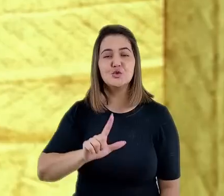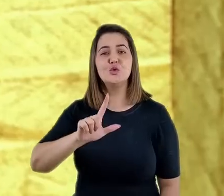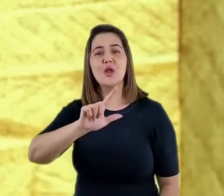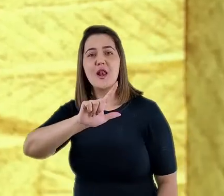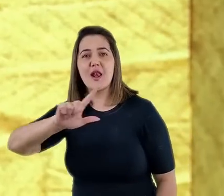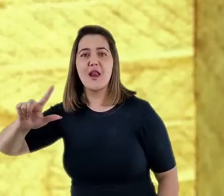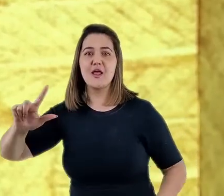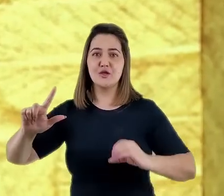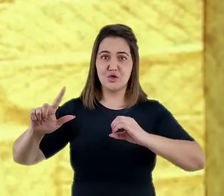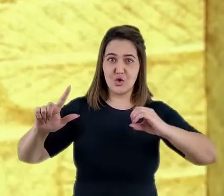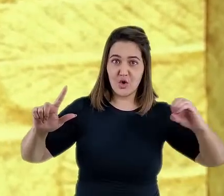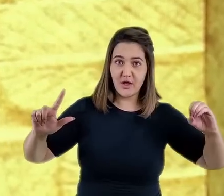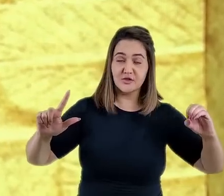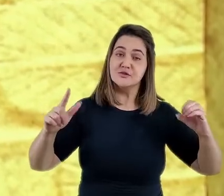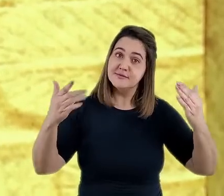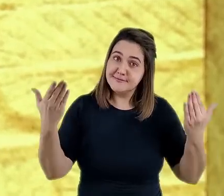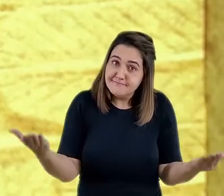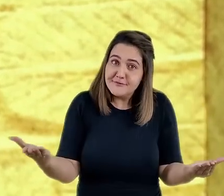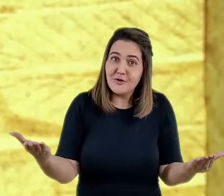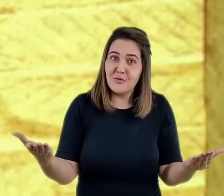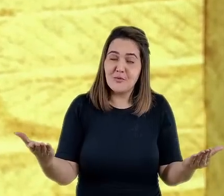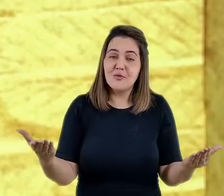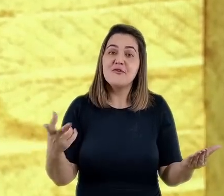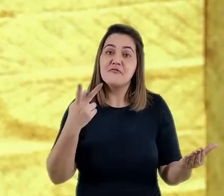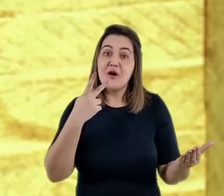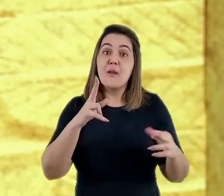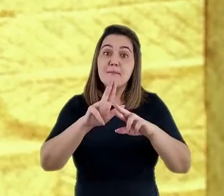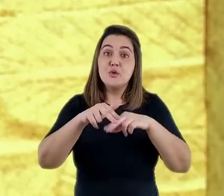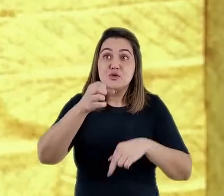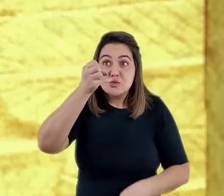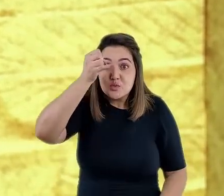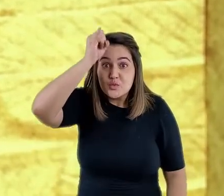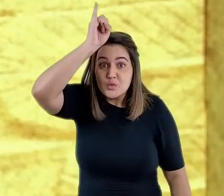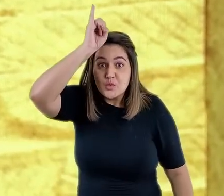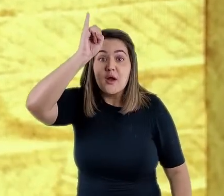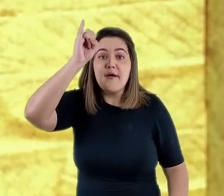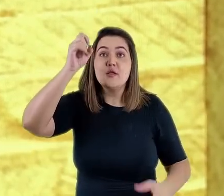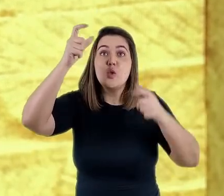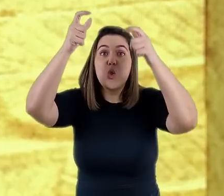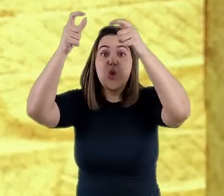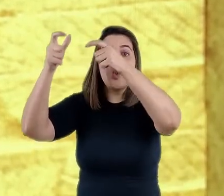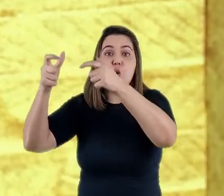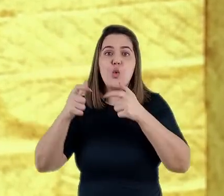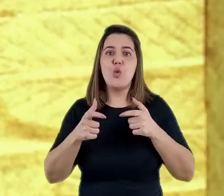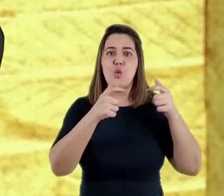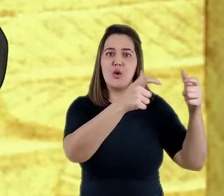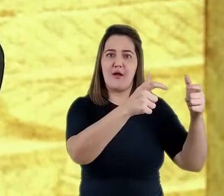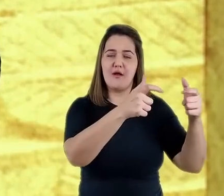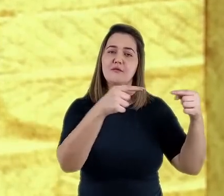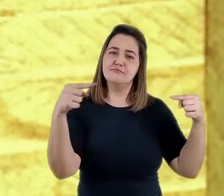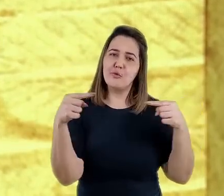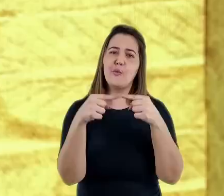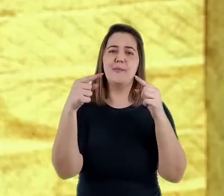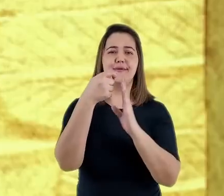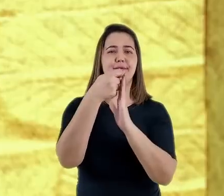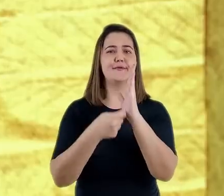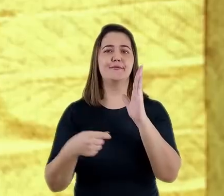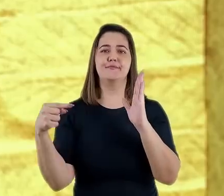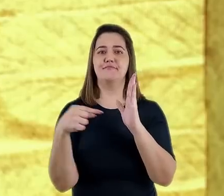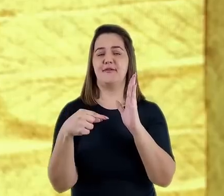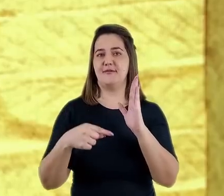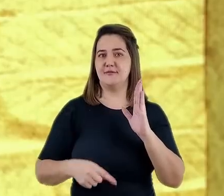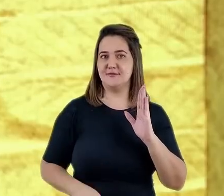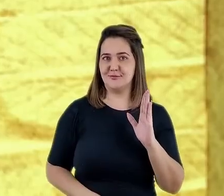Os 4 ventos que eu mostrei para vocês simbolizam as 4 direções da bússola, norte, sul, leste e oeste, o que